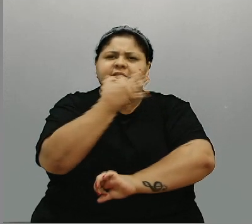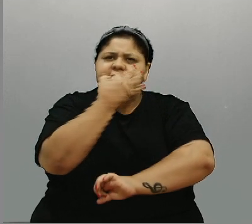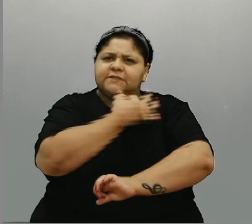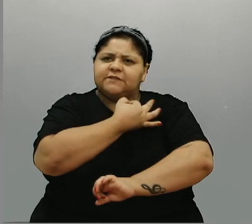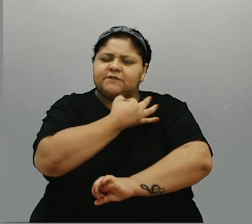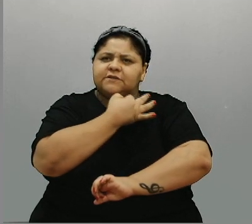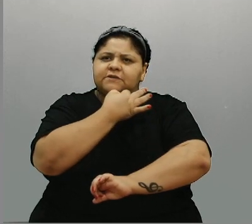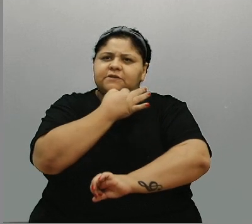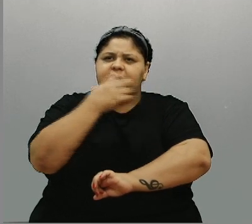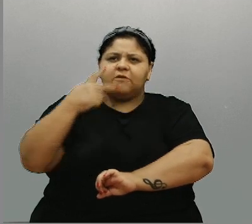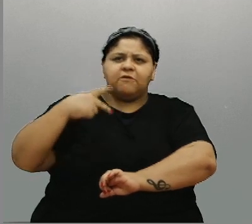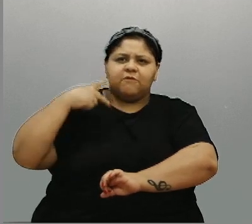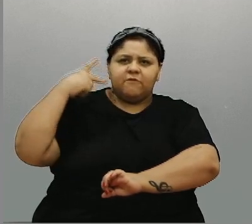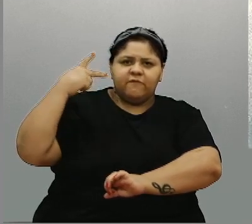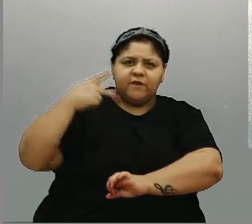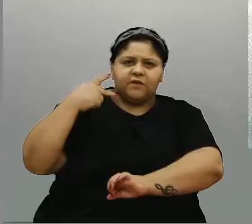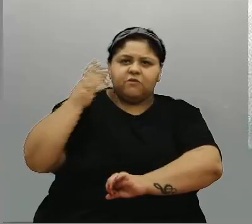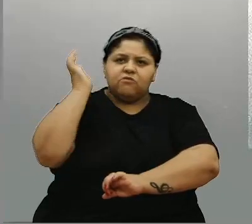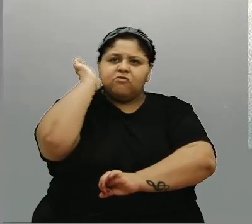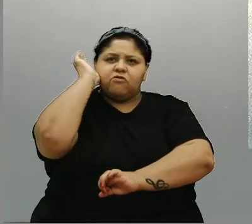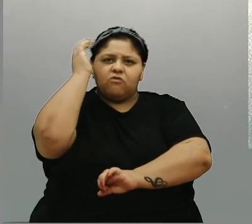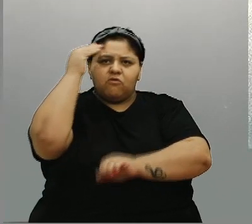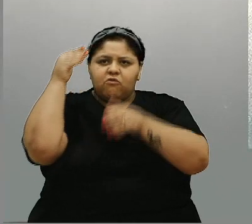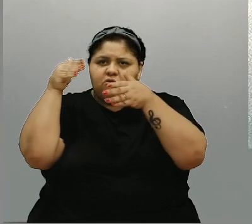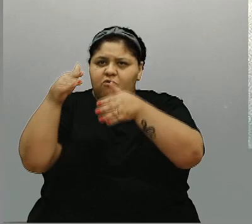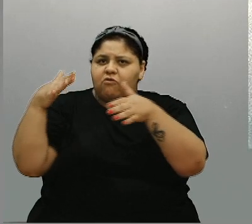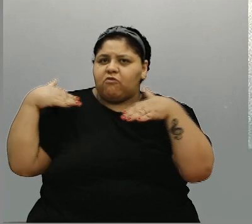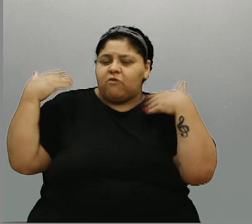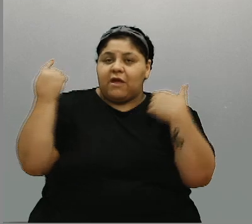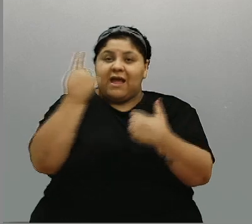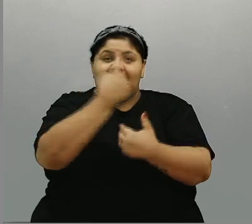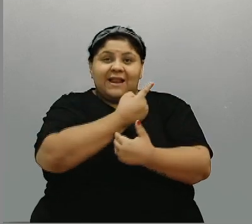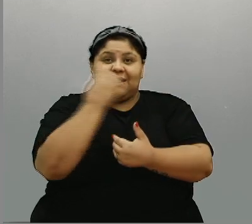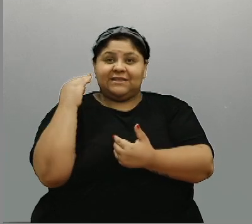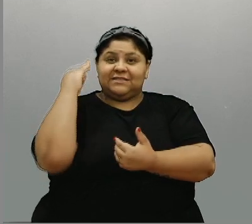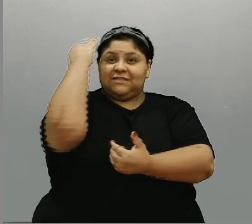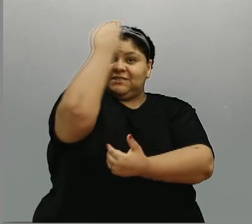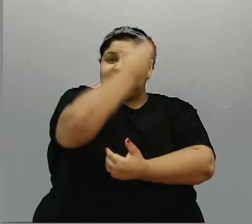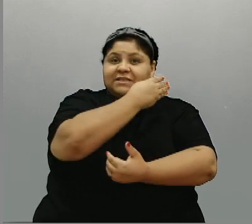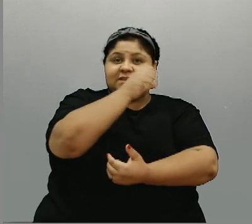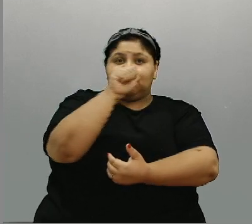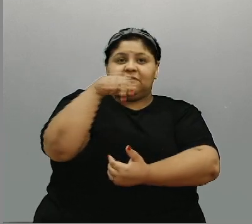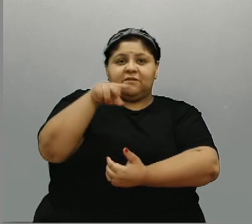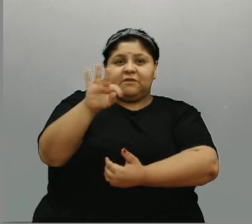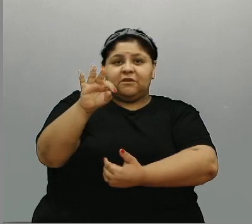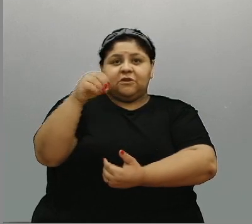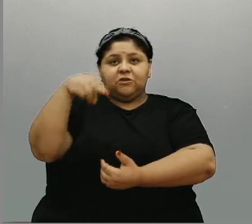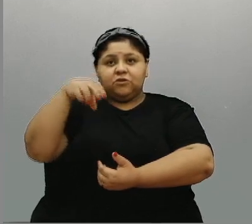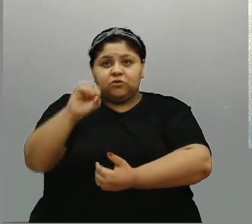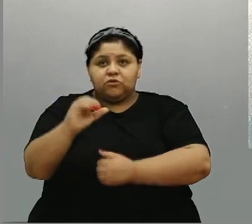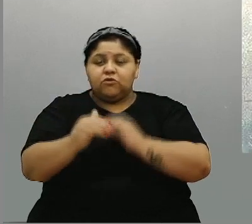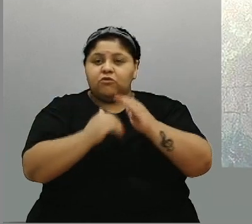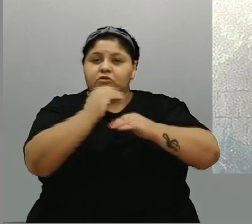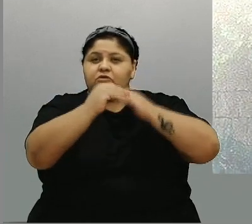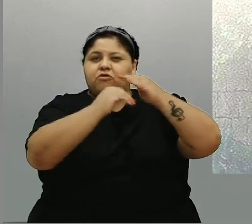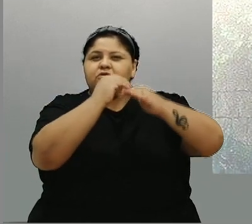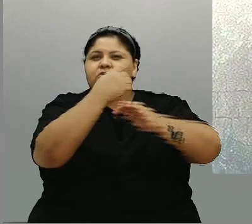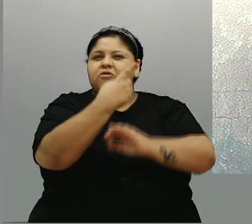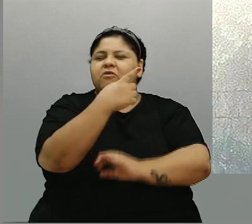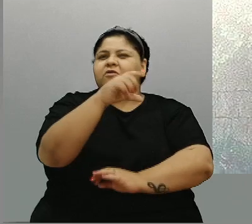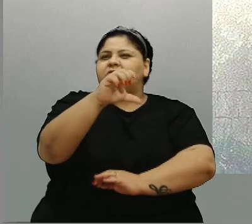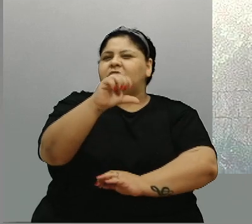é dedicado ao turismo, aí é o Capitel de Santo Antônio. Esse capitel ele foi construído lá em